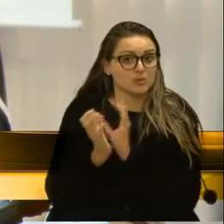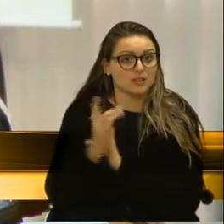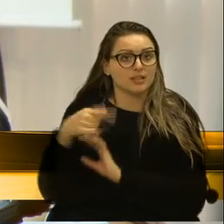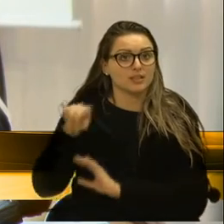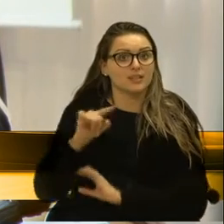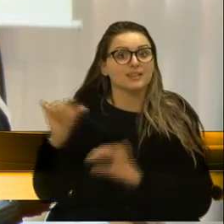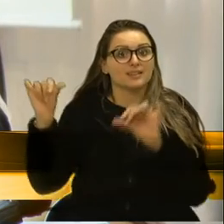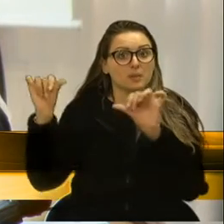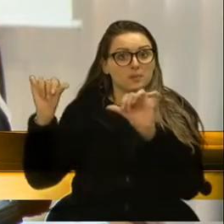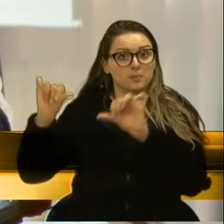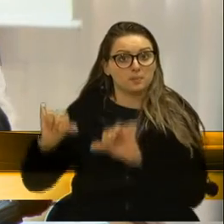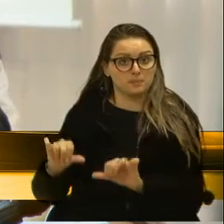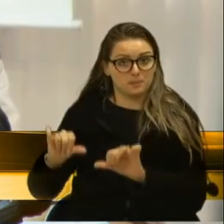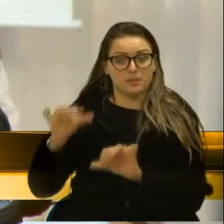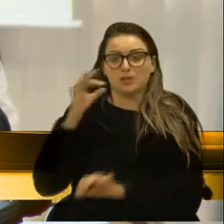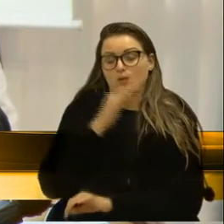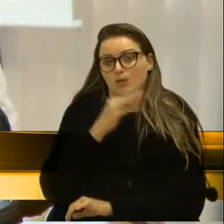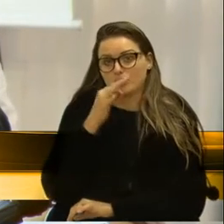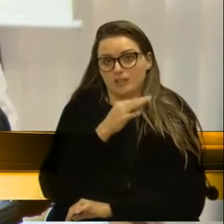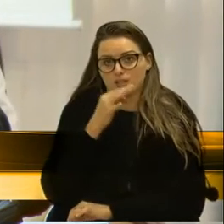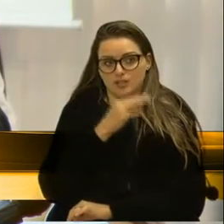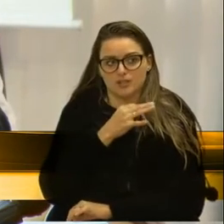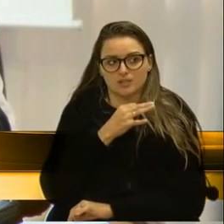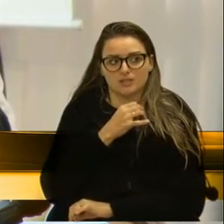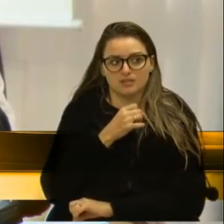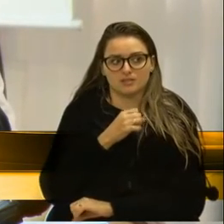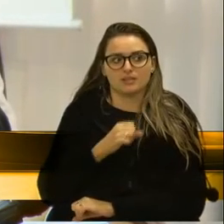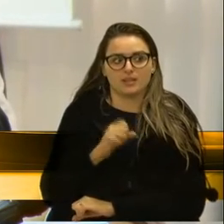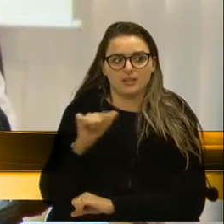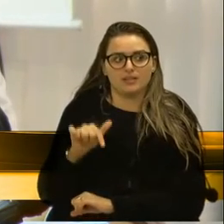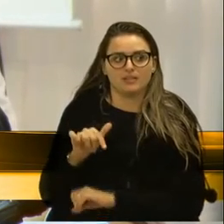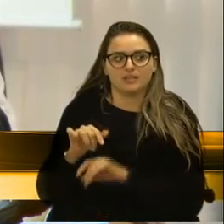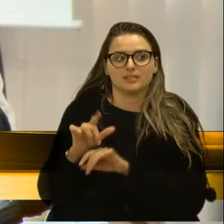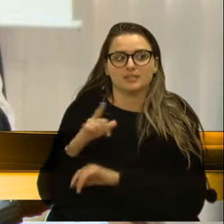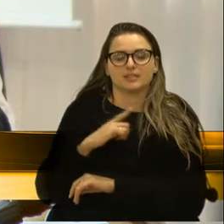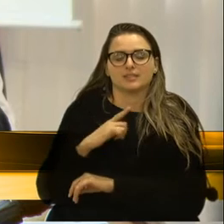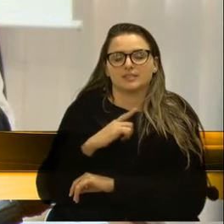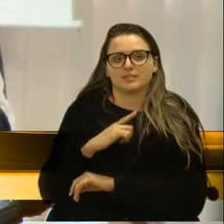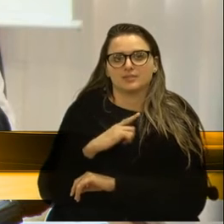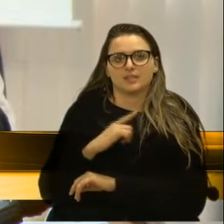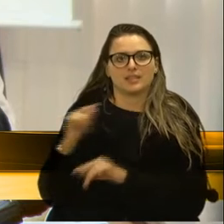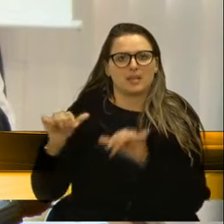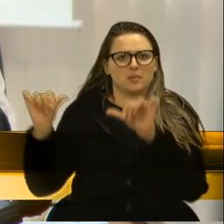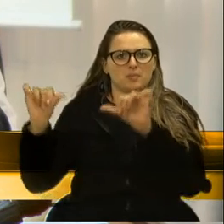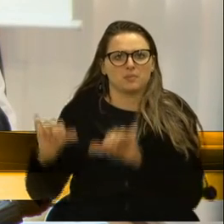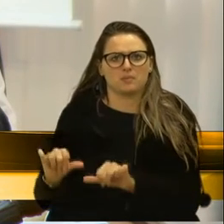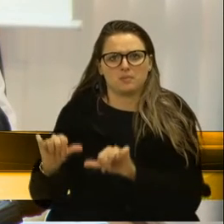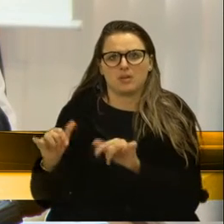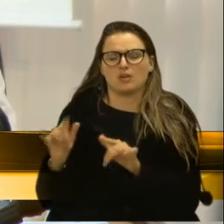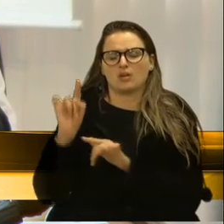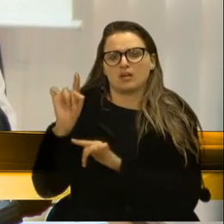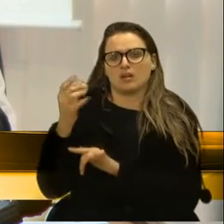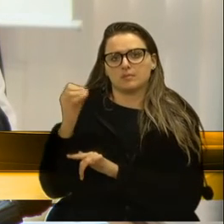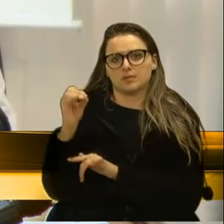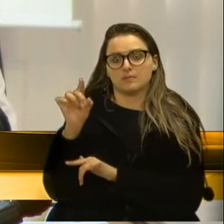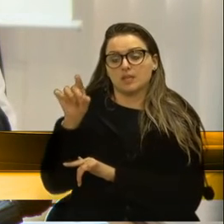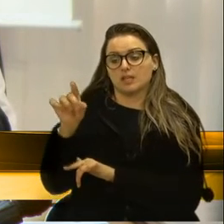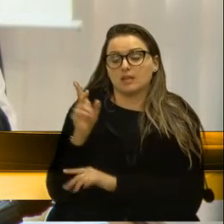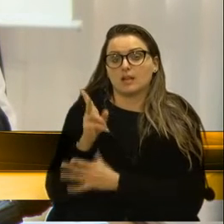muito pior do que Caxias do Sul, a grande Porto Alegre. Muito pior. E lá continuou bandeira